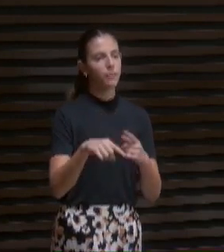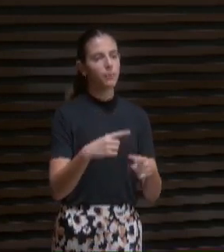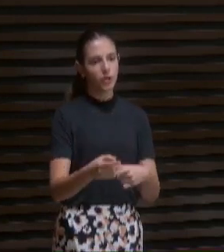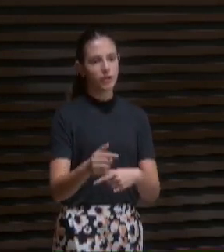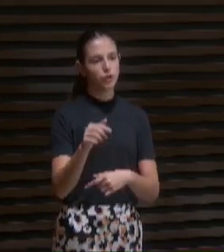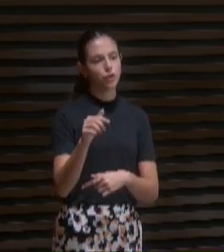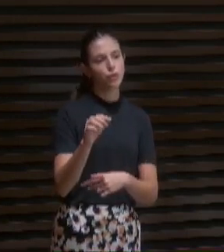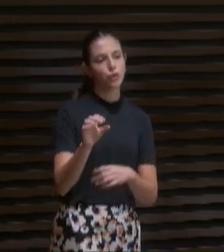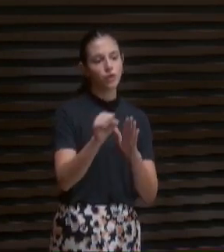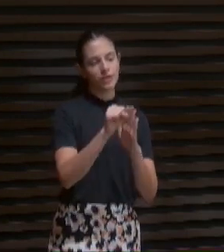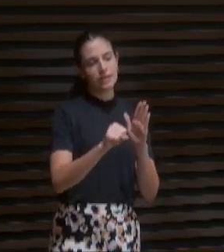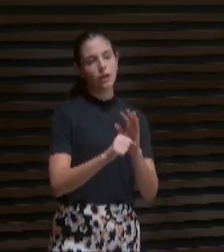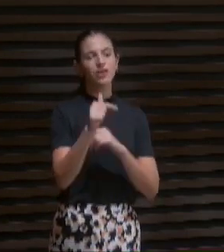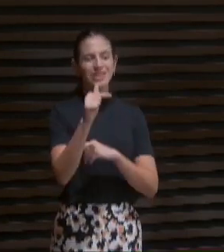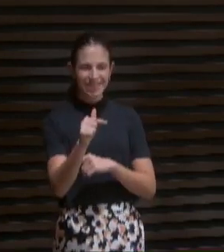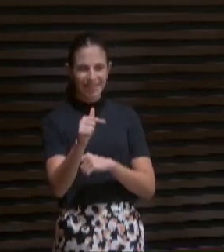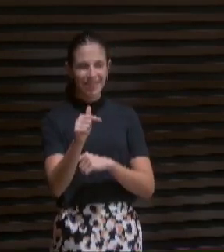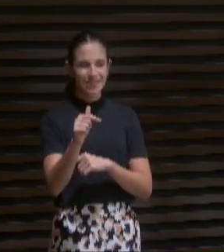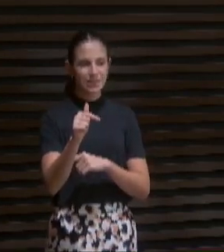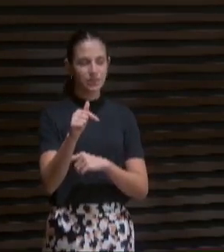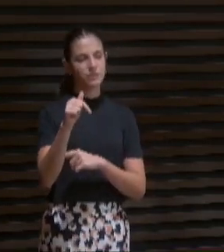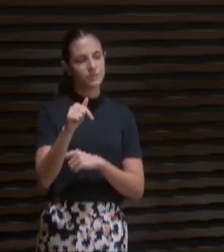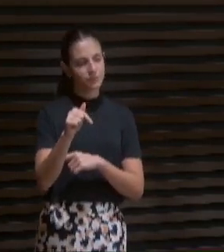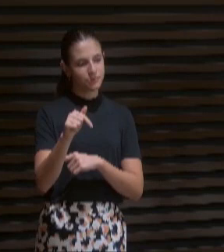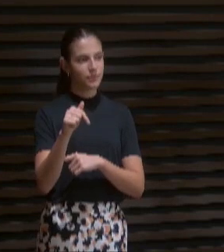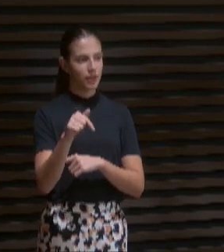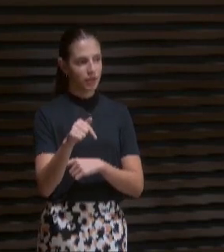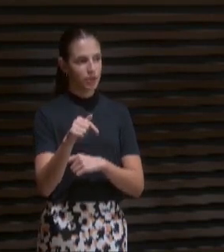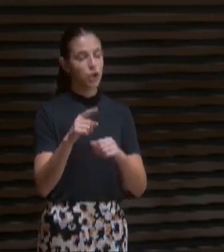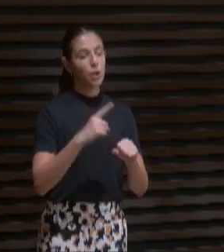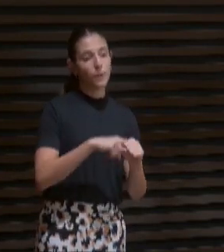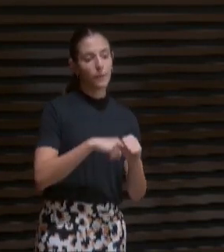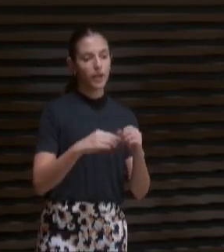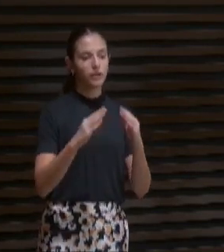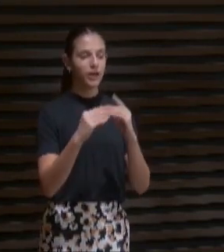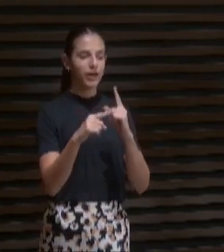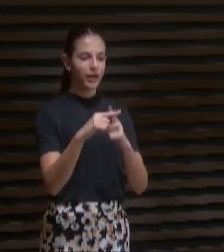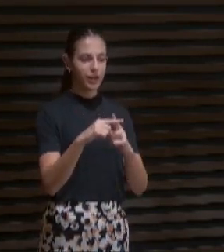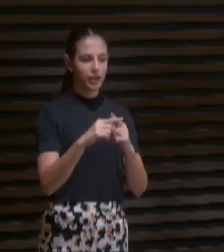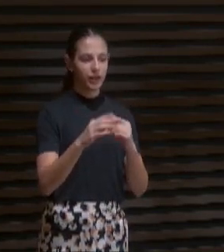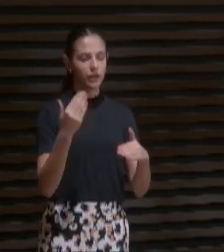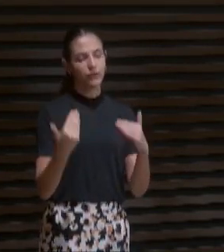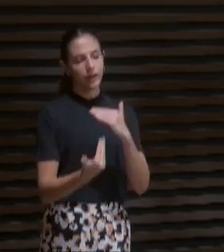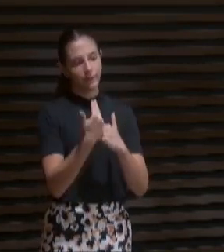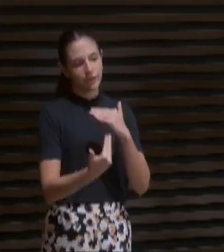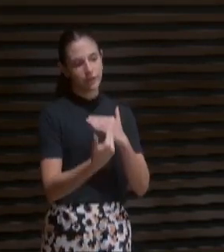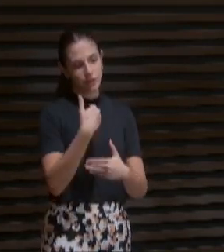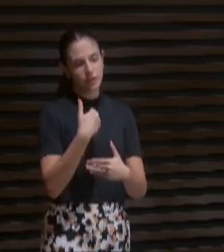VII do cristianismo. Quando a igreja foi invadida pelo